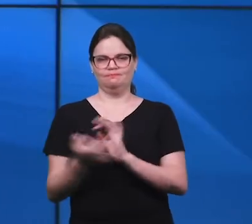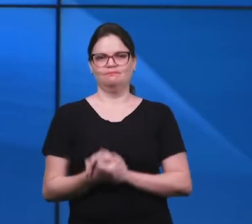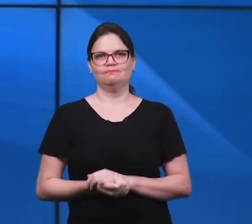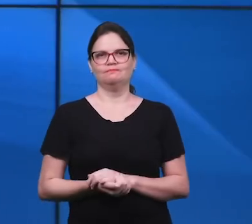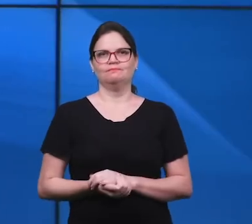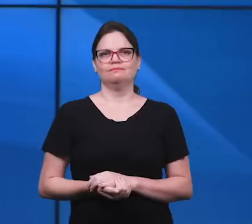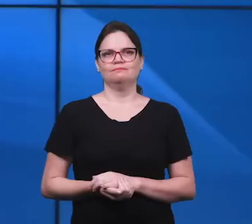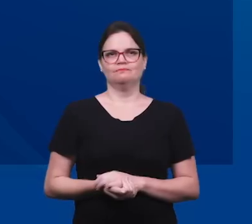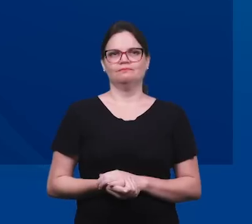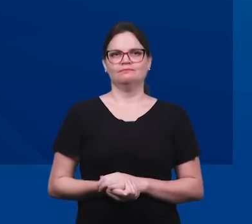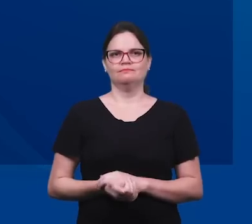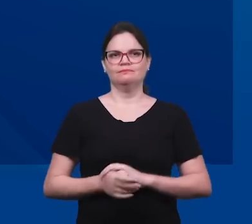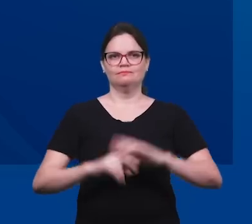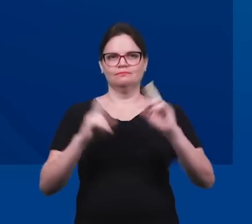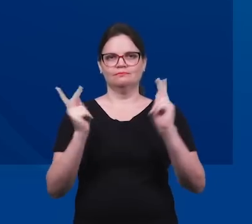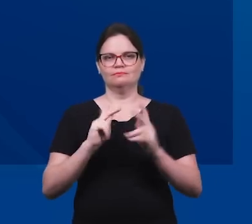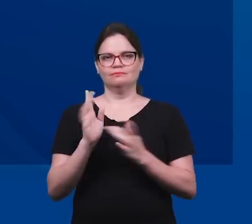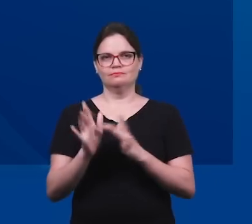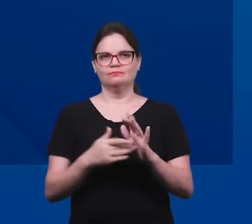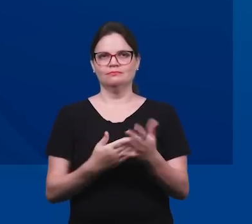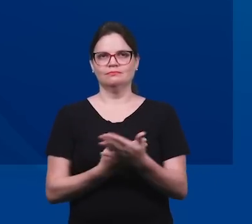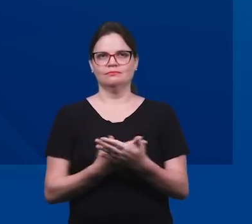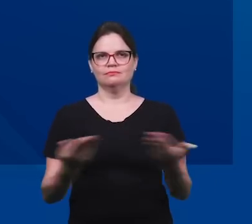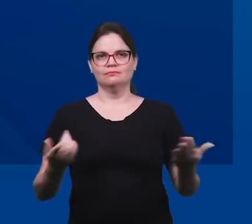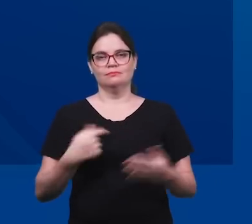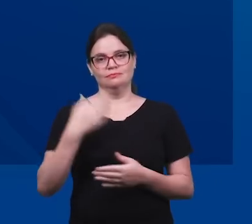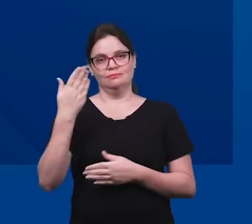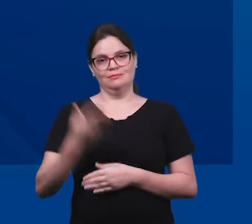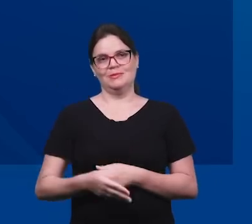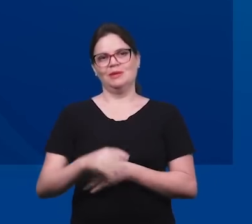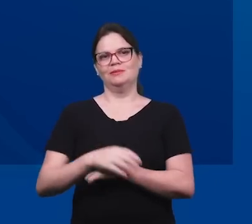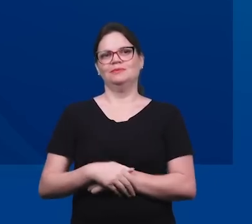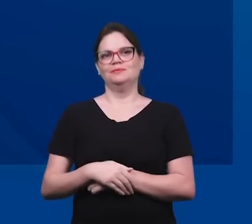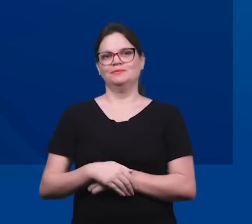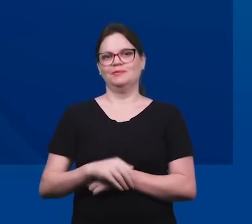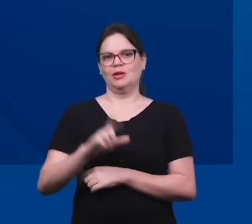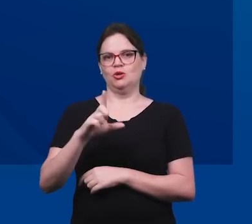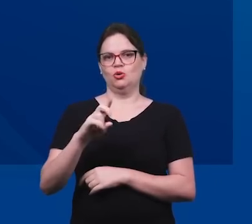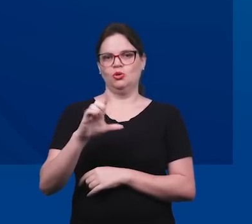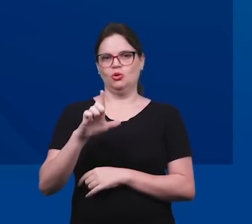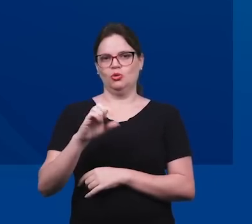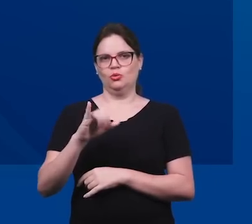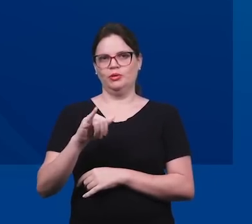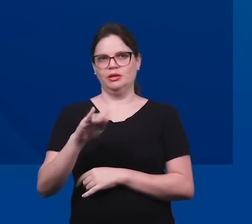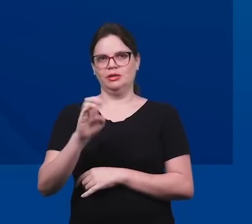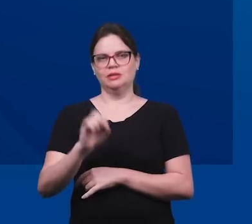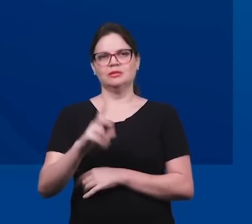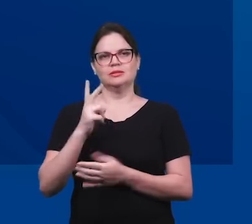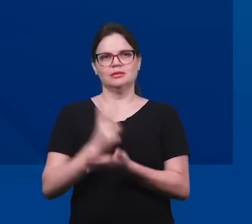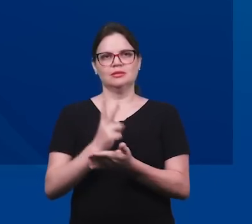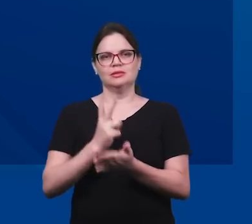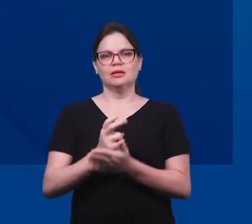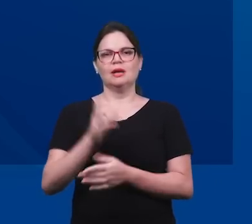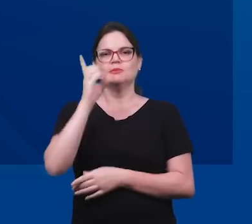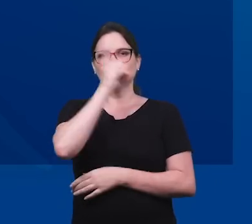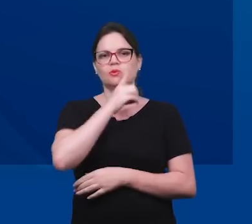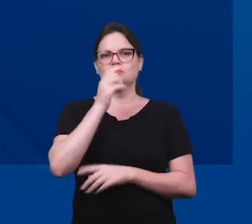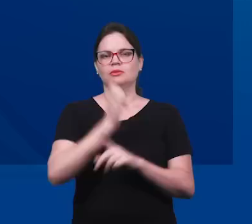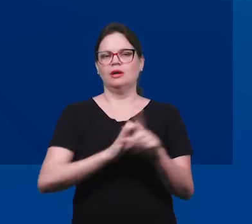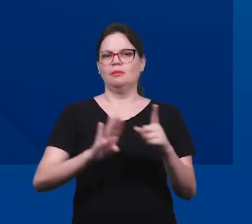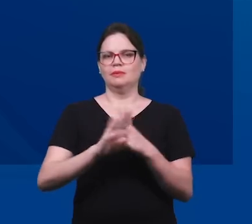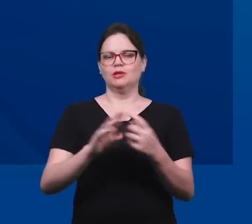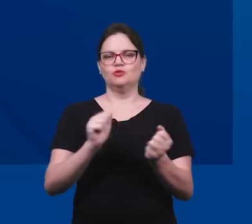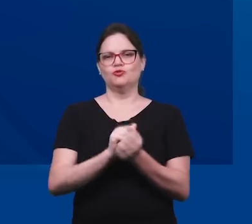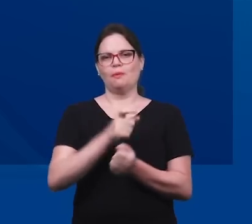vídeos em sequência. A paz do Senhor, irmãos. A Luíse, que participa todos os domingos da EBD com o papai e com a